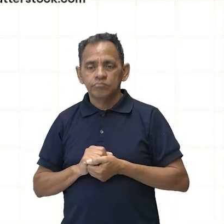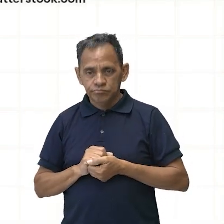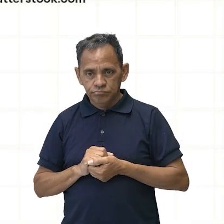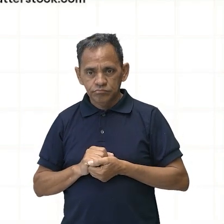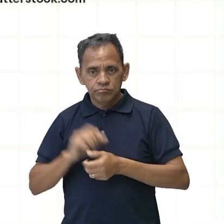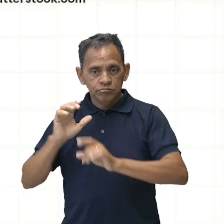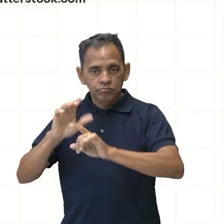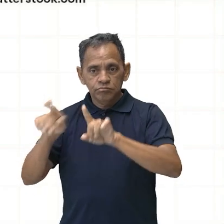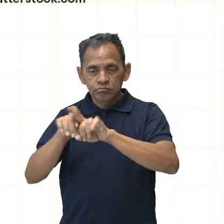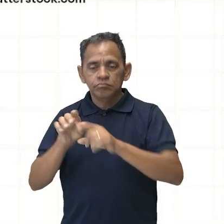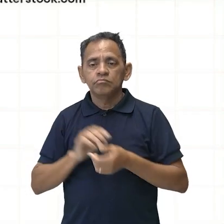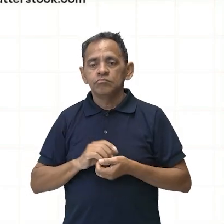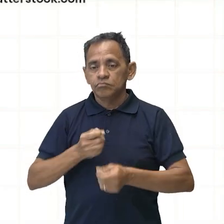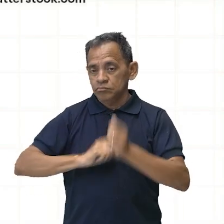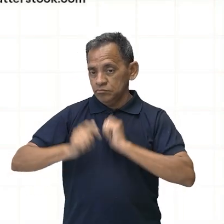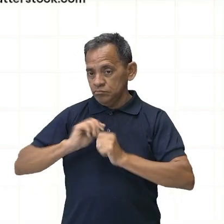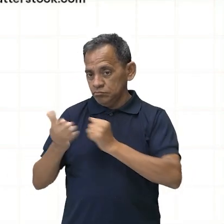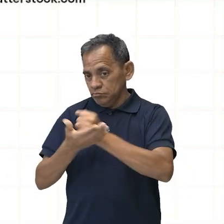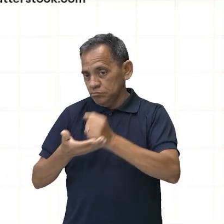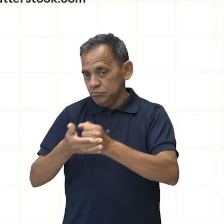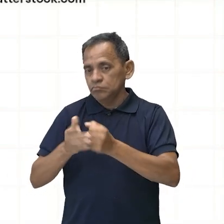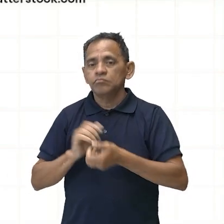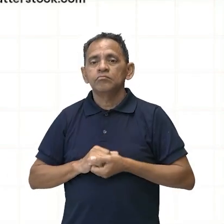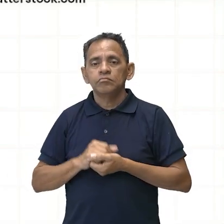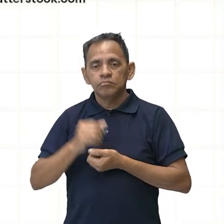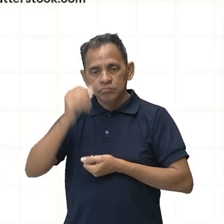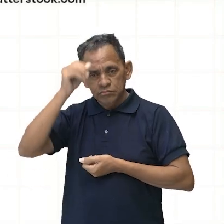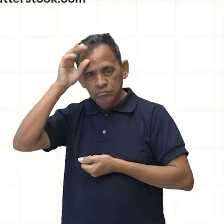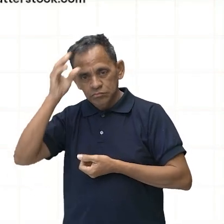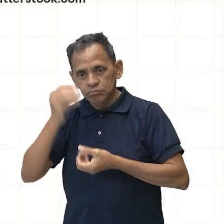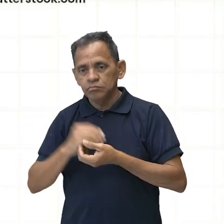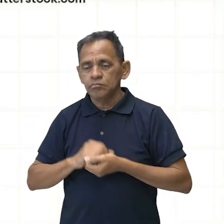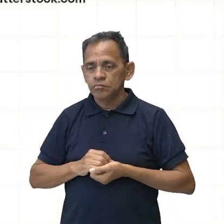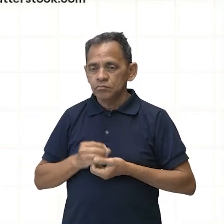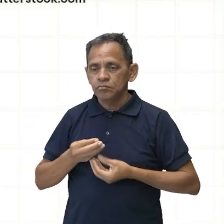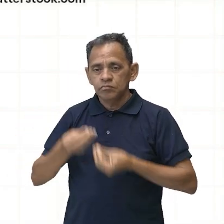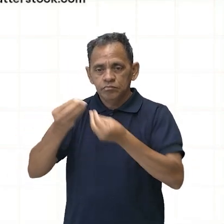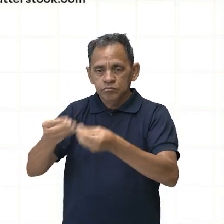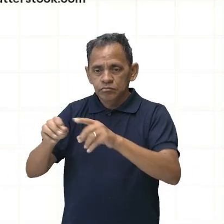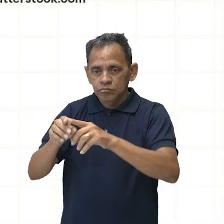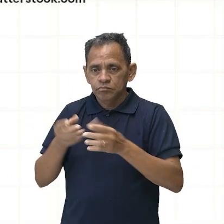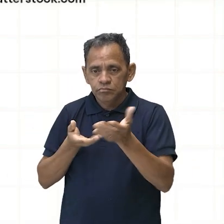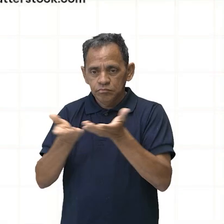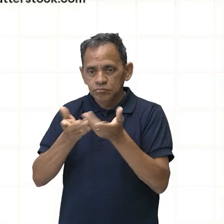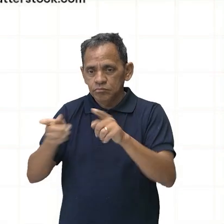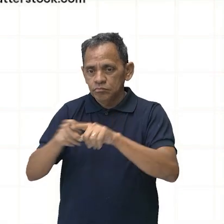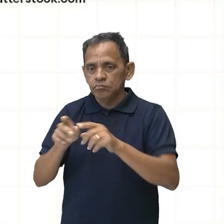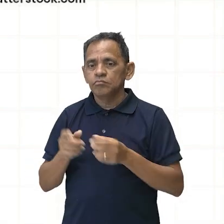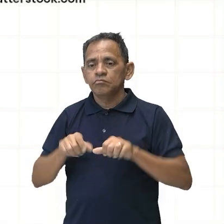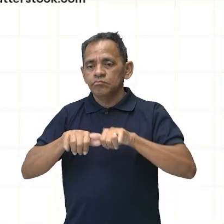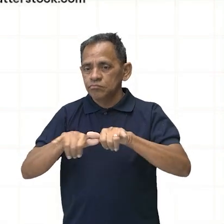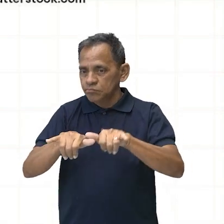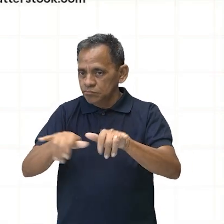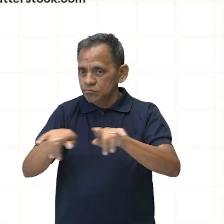baseada em conhecimento e prestação de serviço. E aí, como exemplo, eu cito os bancos, supermercados, dentre outros,